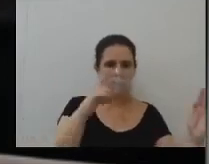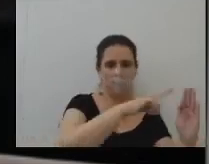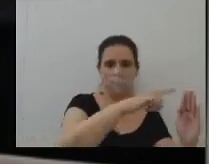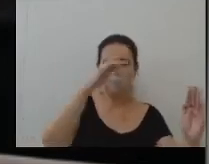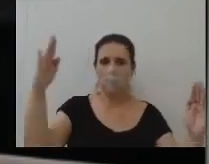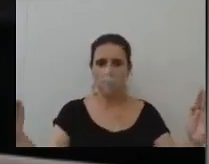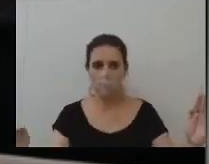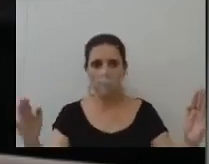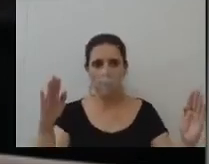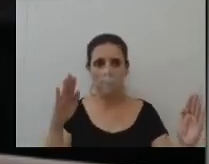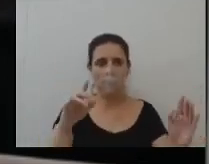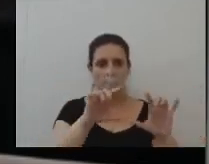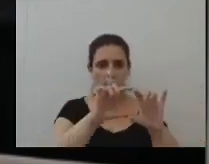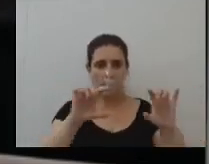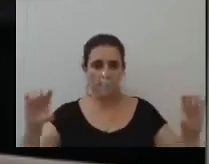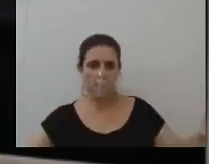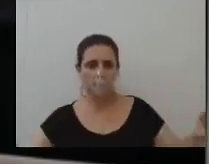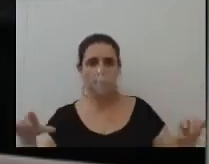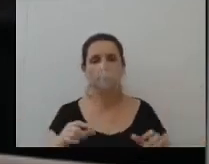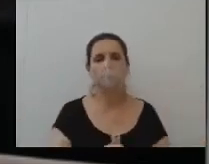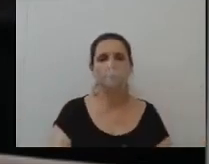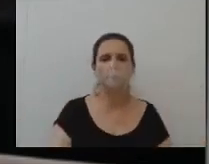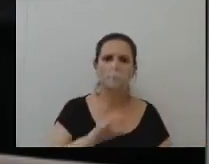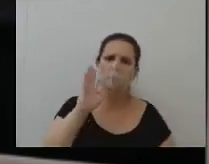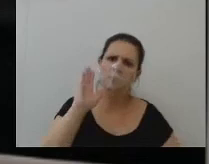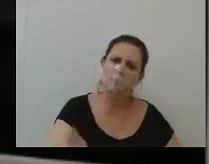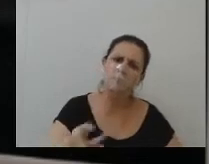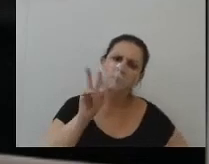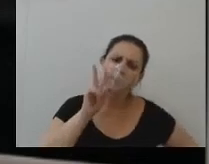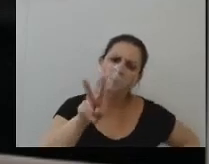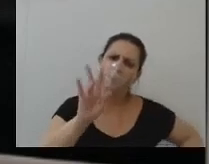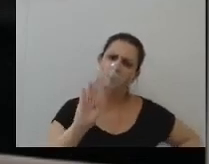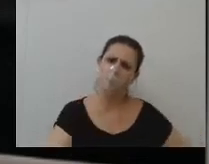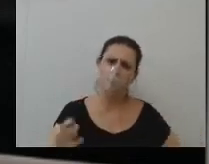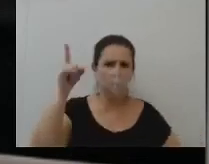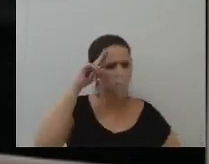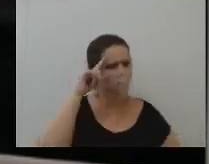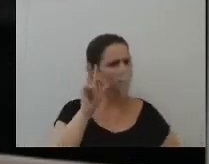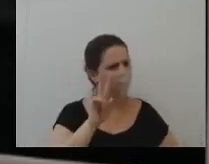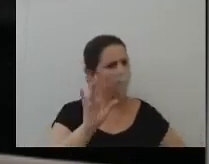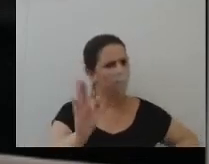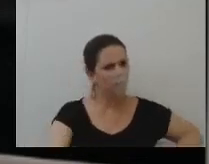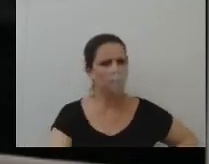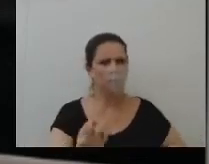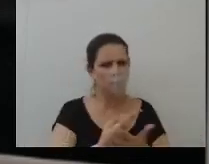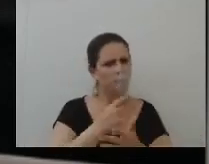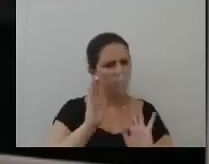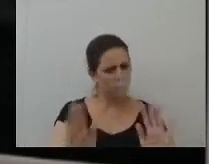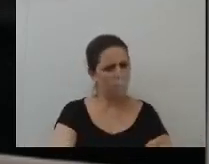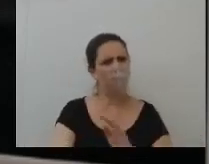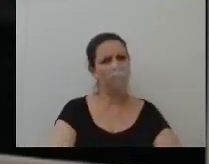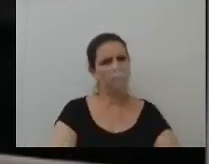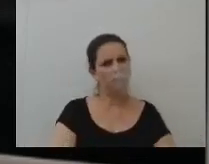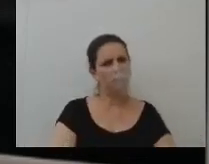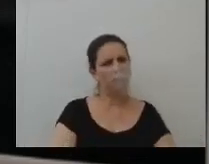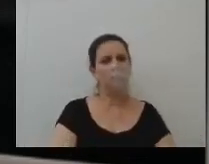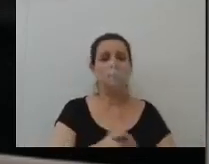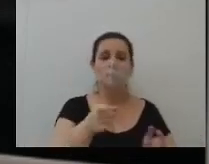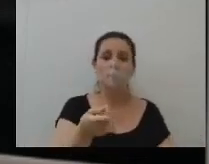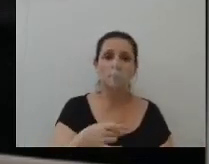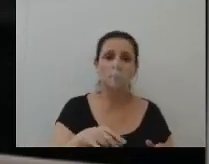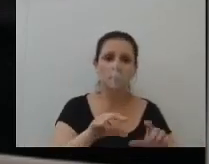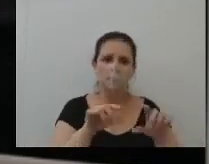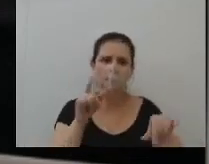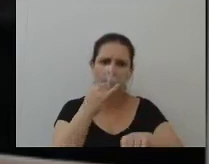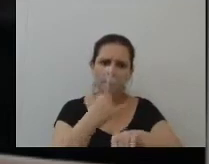um fluxo de energia. Você já viu isso acontecendo no seu dia a dia? Não viu, não? Você pega lá uma barra